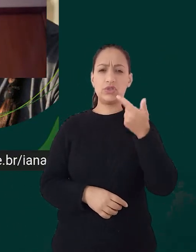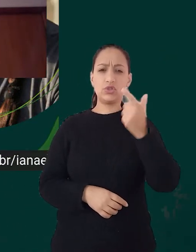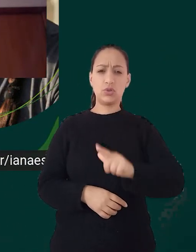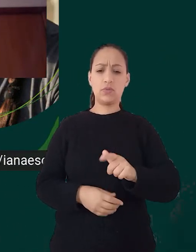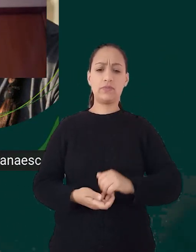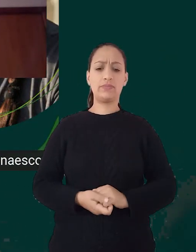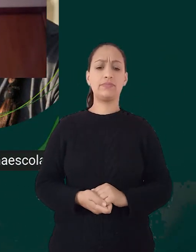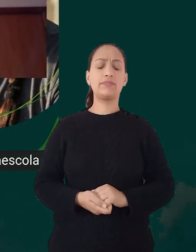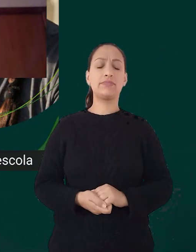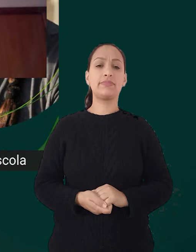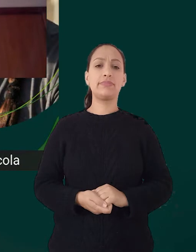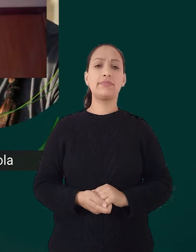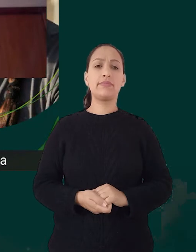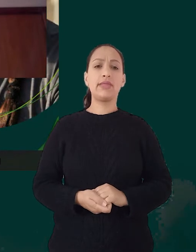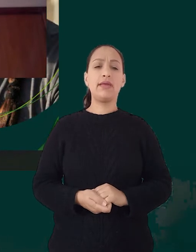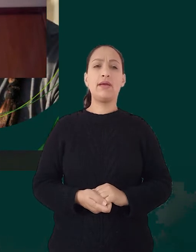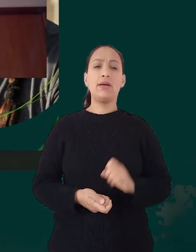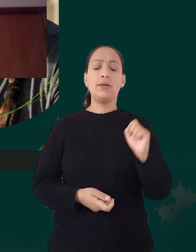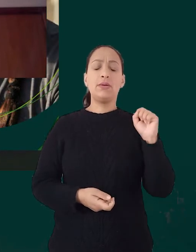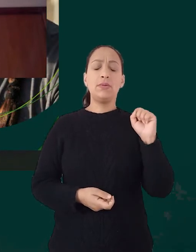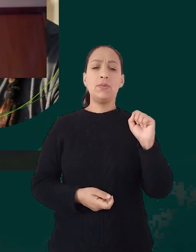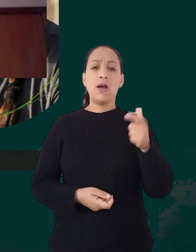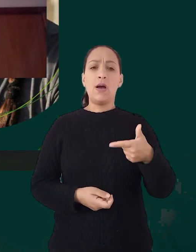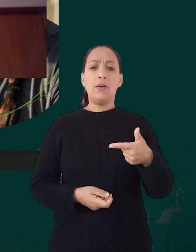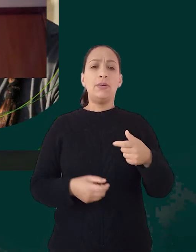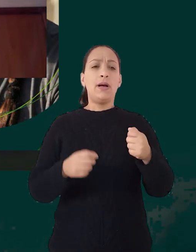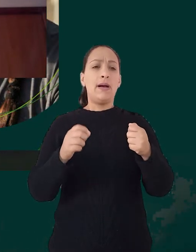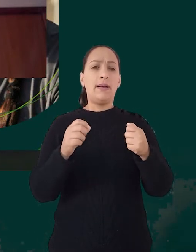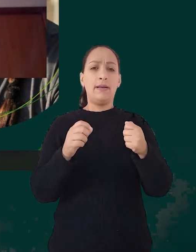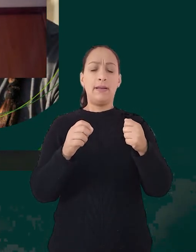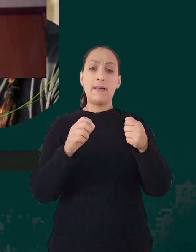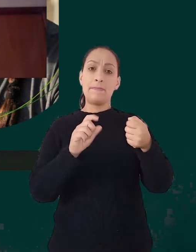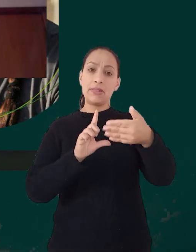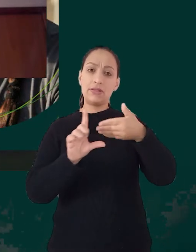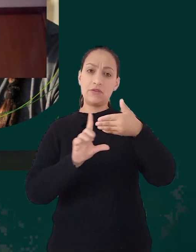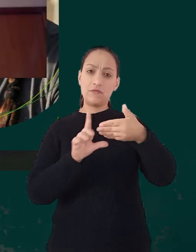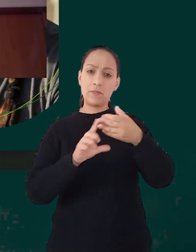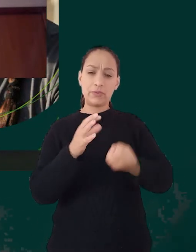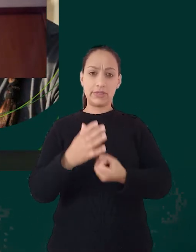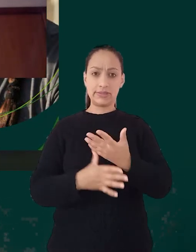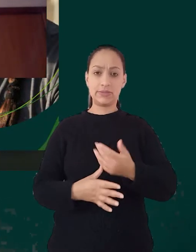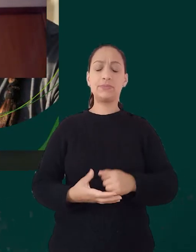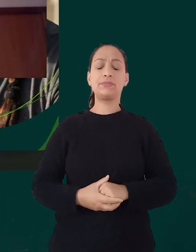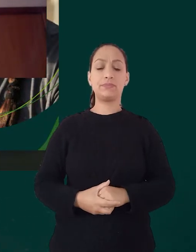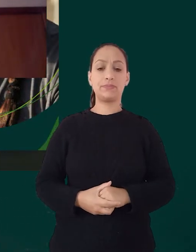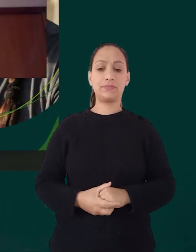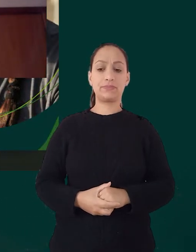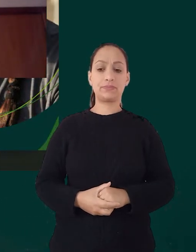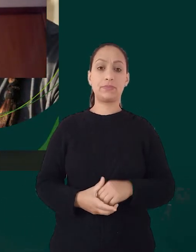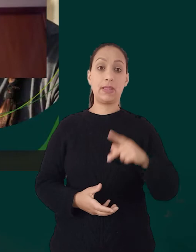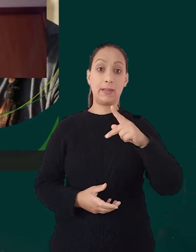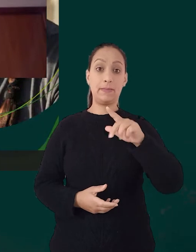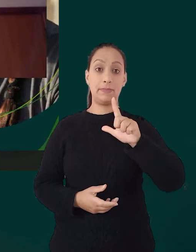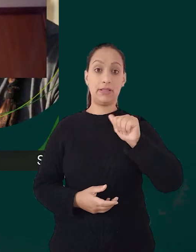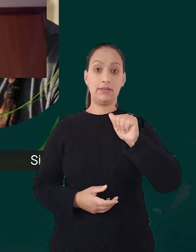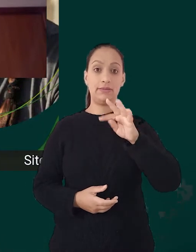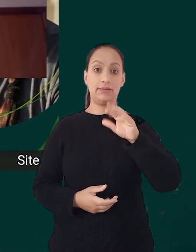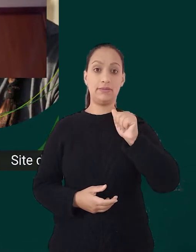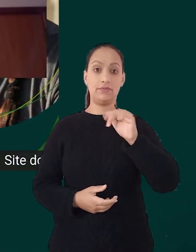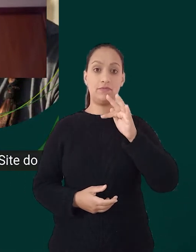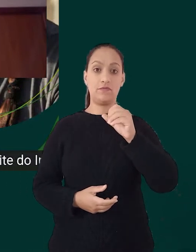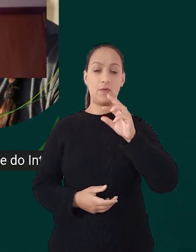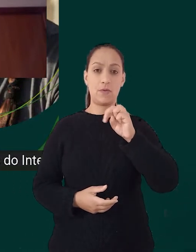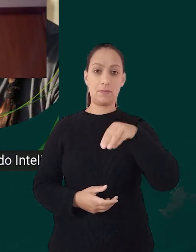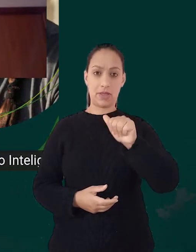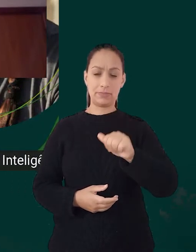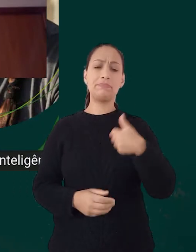com relação à plataforma, né? Qual seria melhor para a criação? Tá. Primeiro, eu não posso